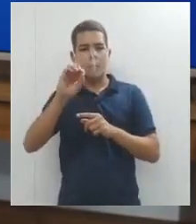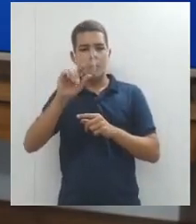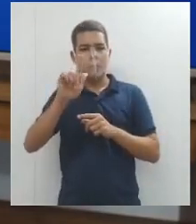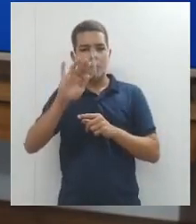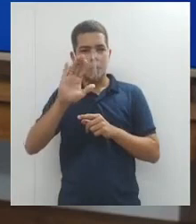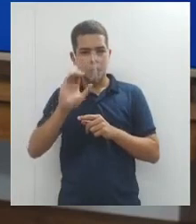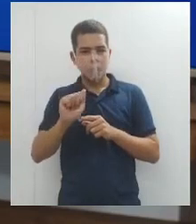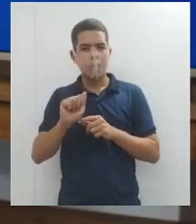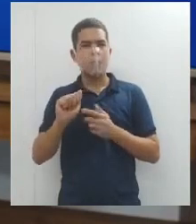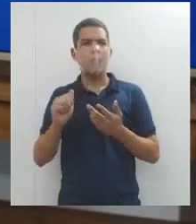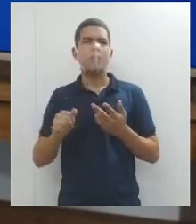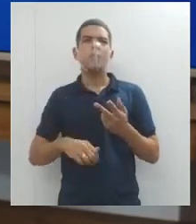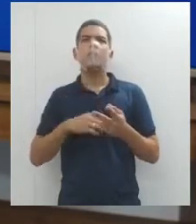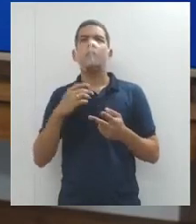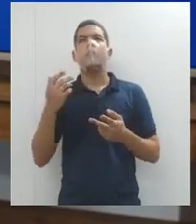por exemplo,